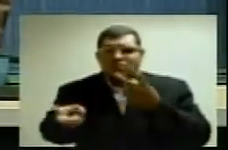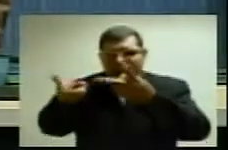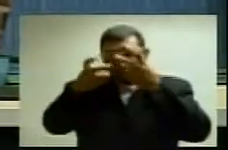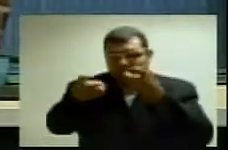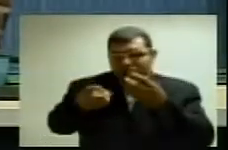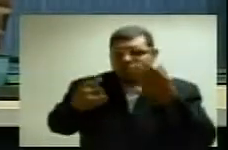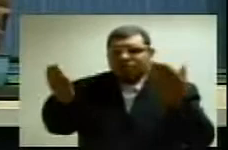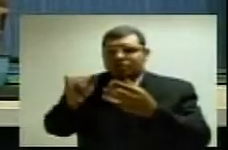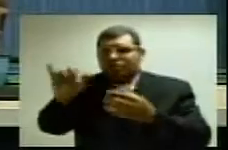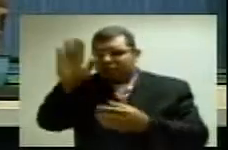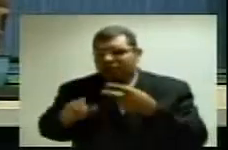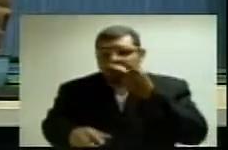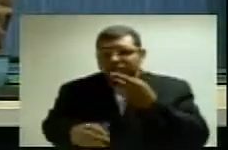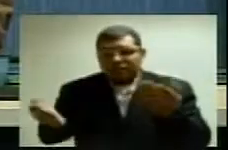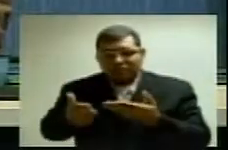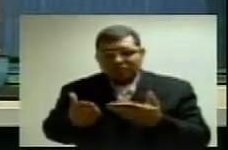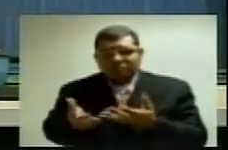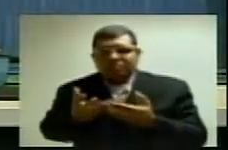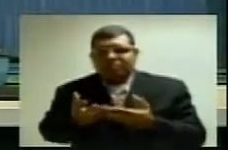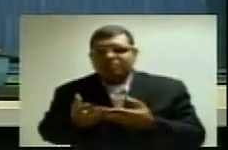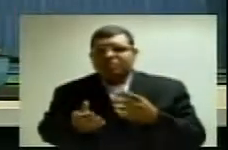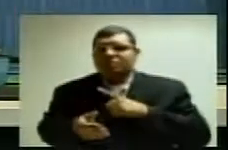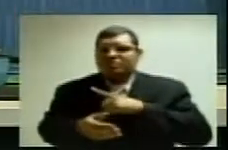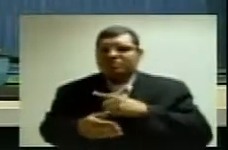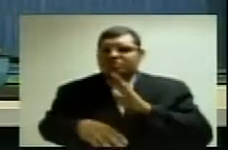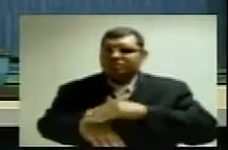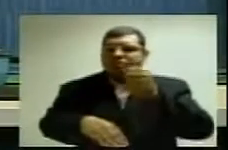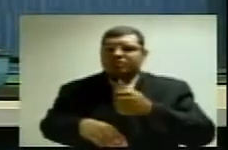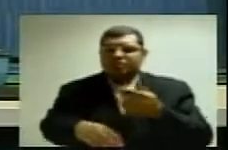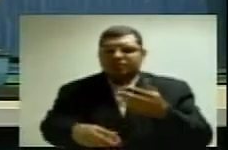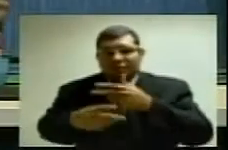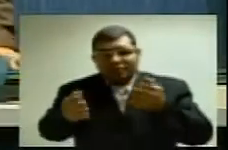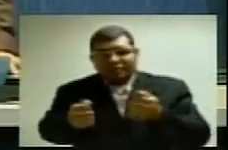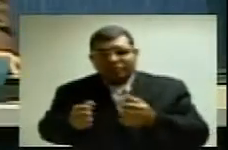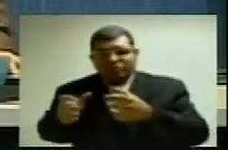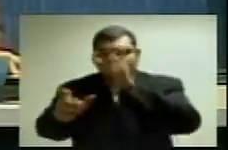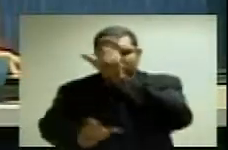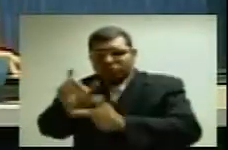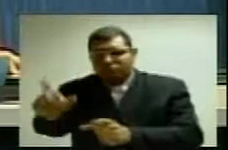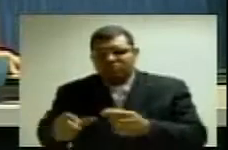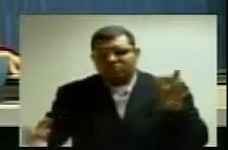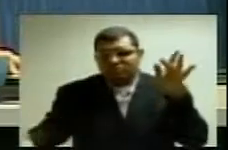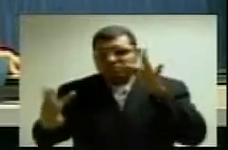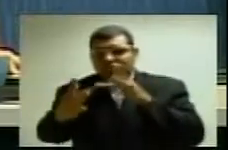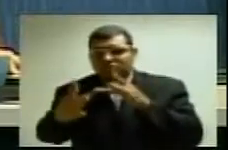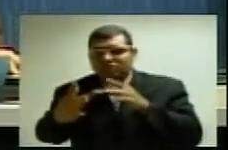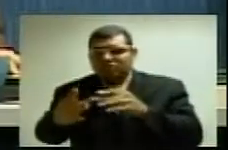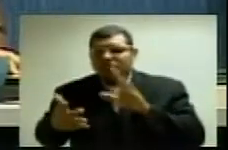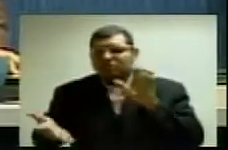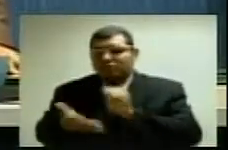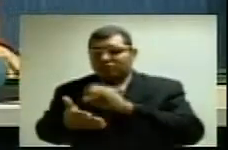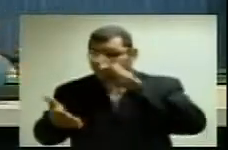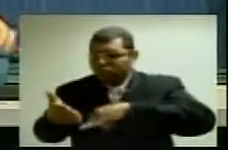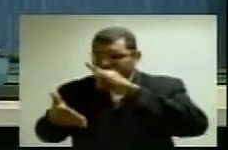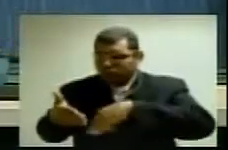Percebe-se do episódio acima relatado que havia o mais evidente conluio e direcionamento das